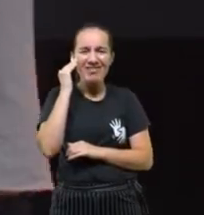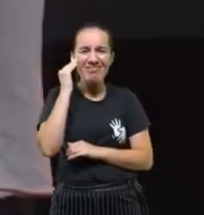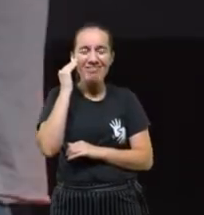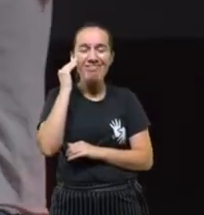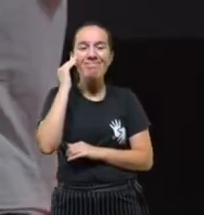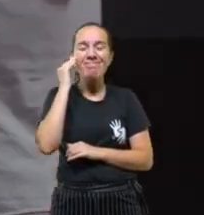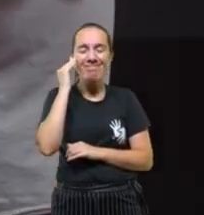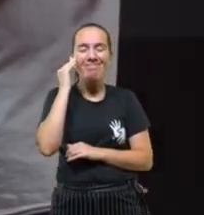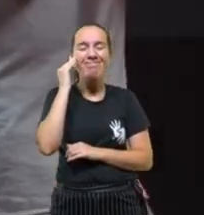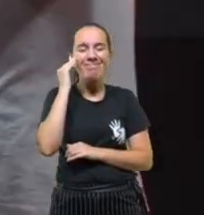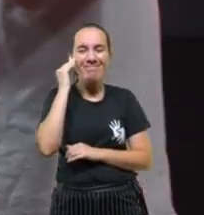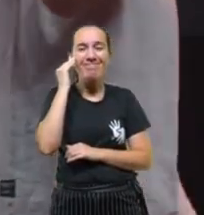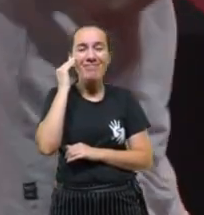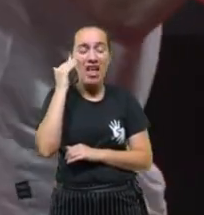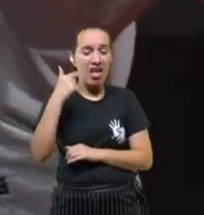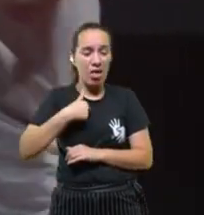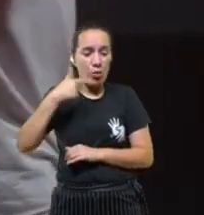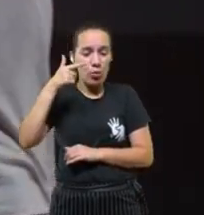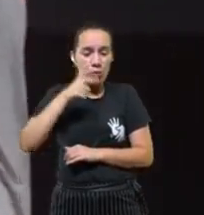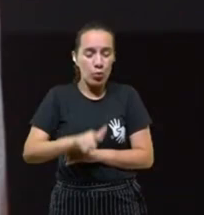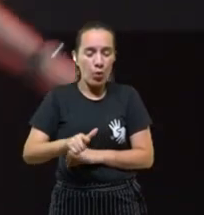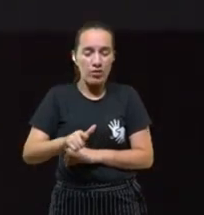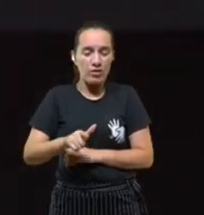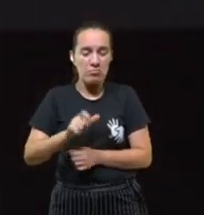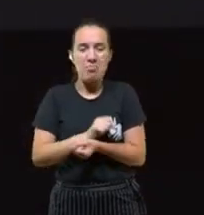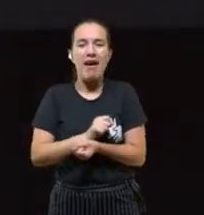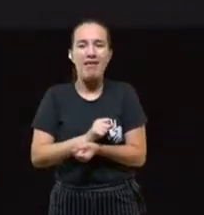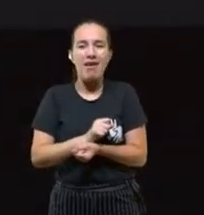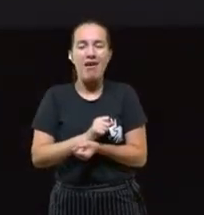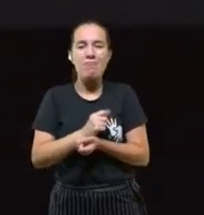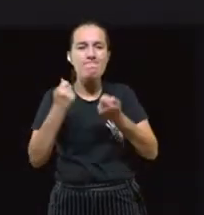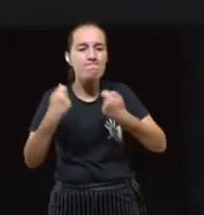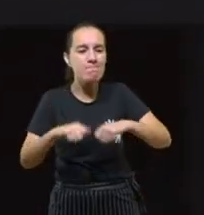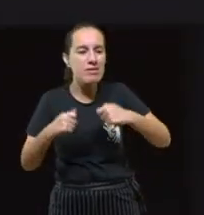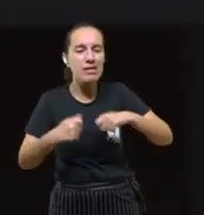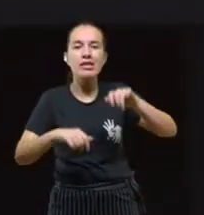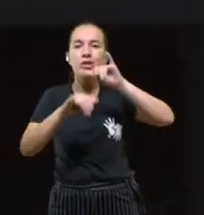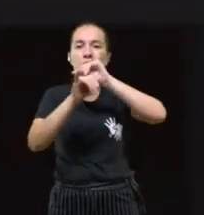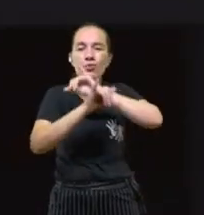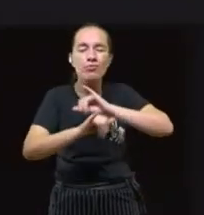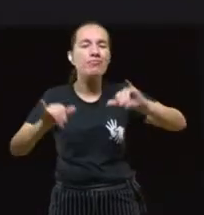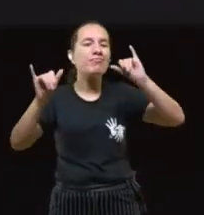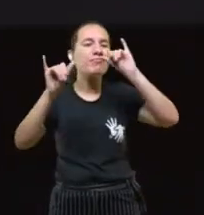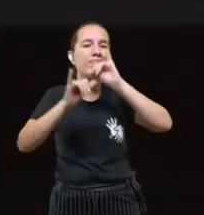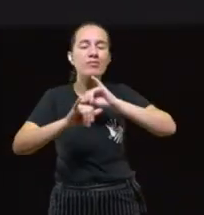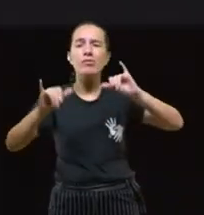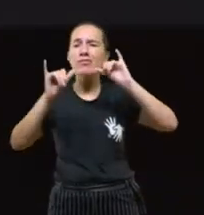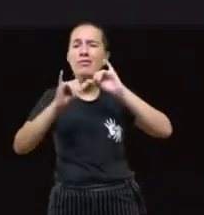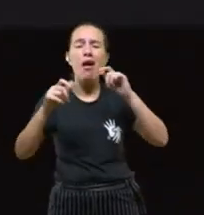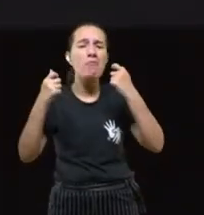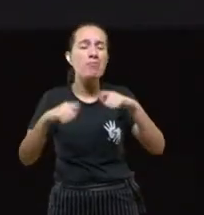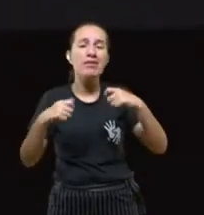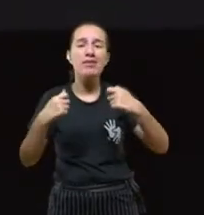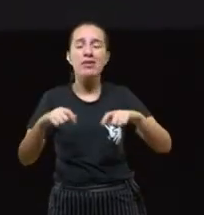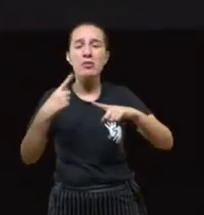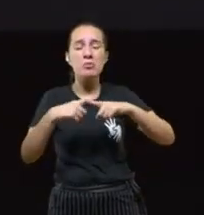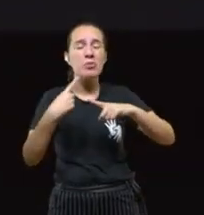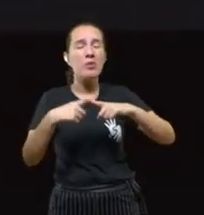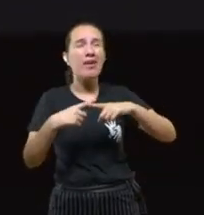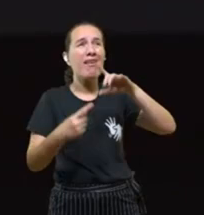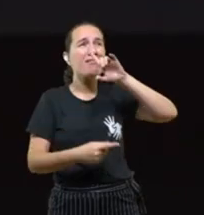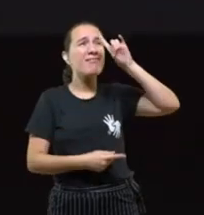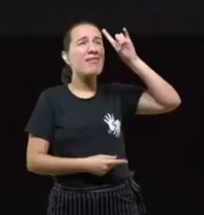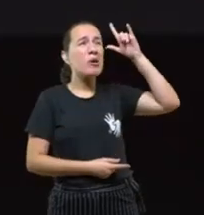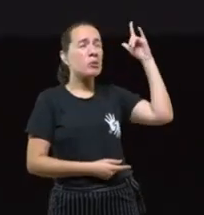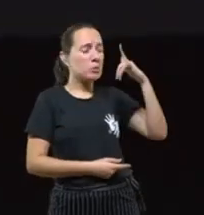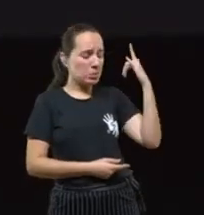E eu não consigo parar de falar sobre isso, porque, gente, isso transformou a minha